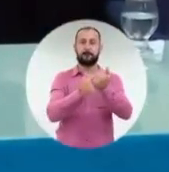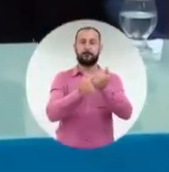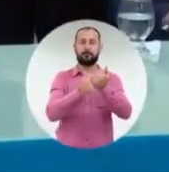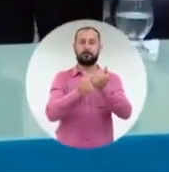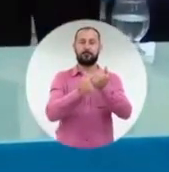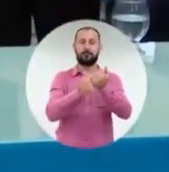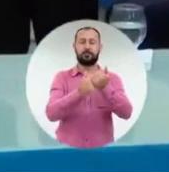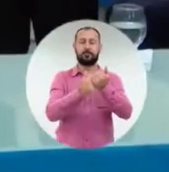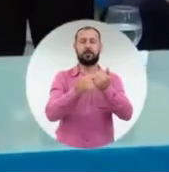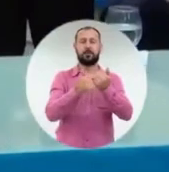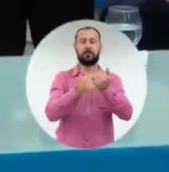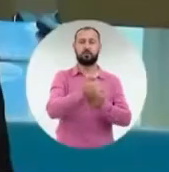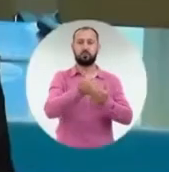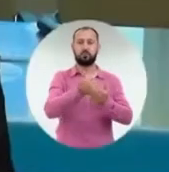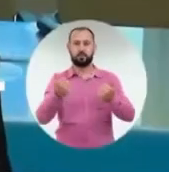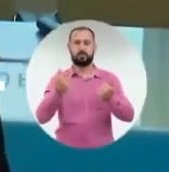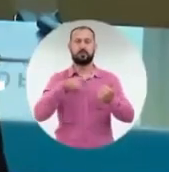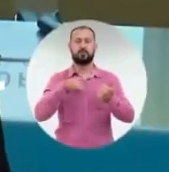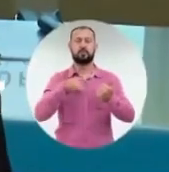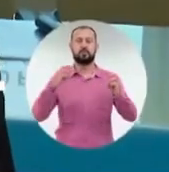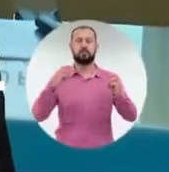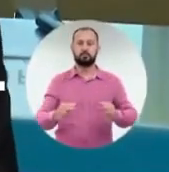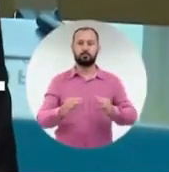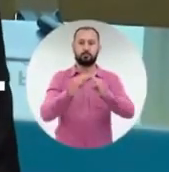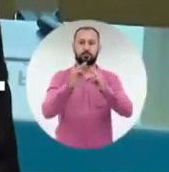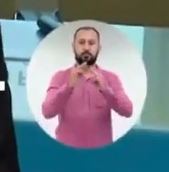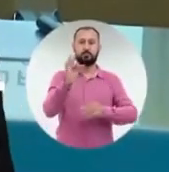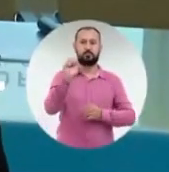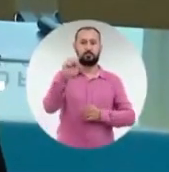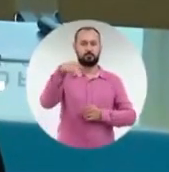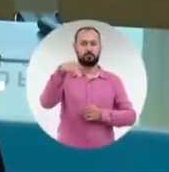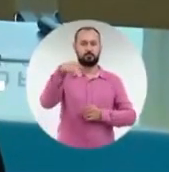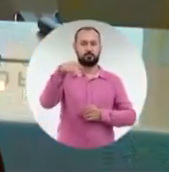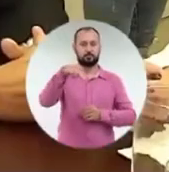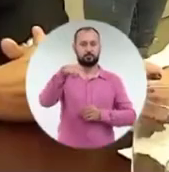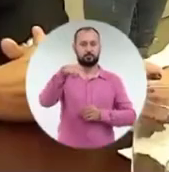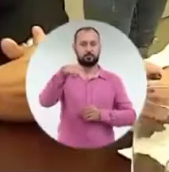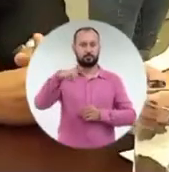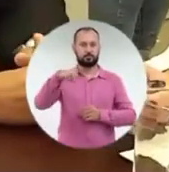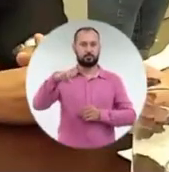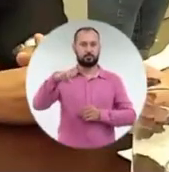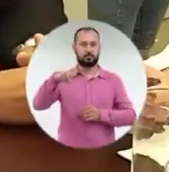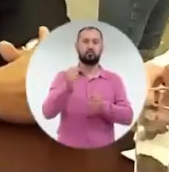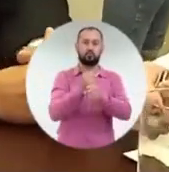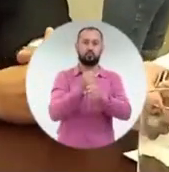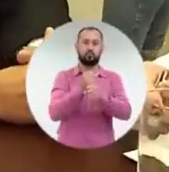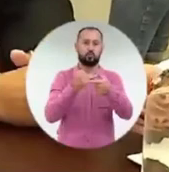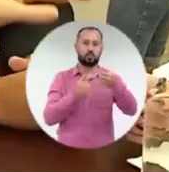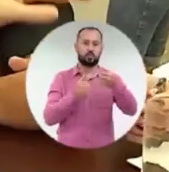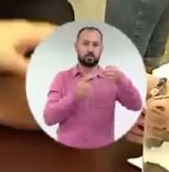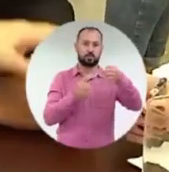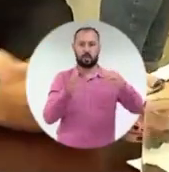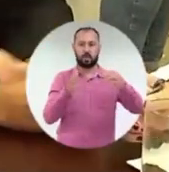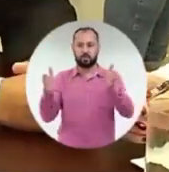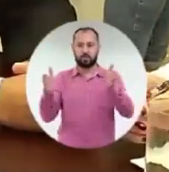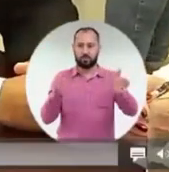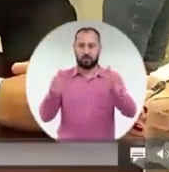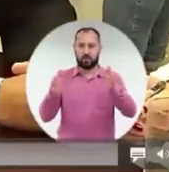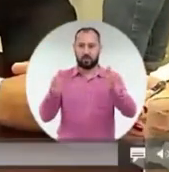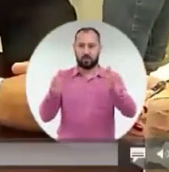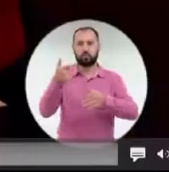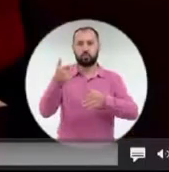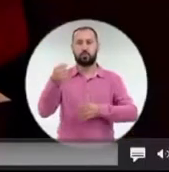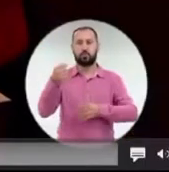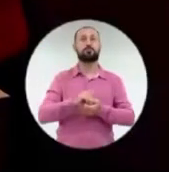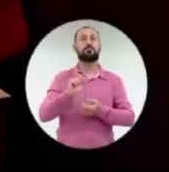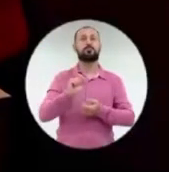Uniderp, Tanner Bittencourt, para o período de 2019 a 2020. E atenta a quem faz a